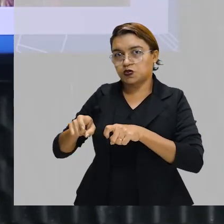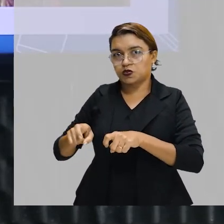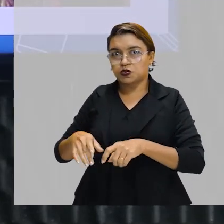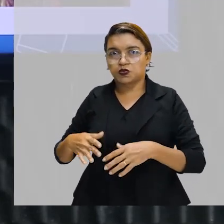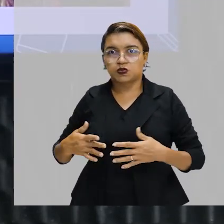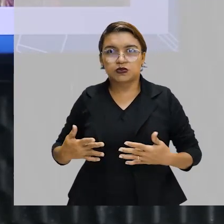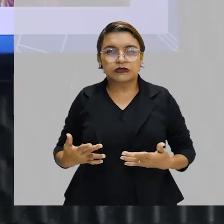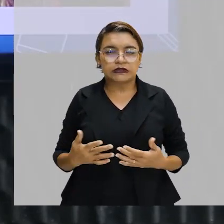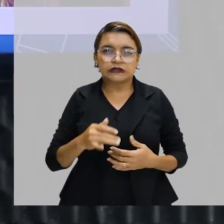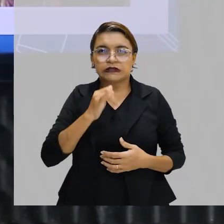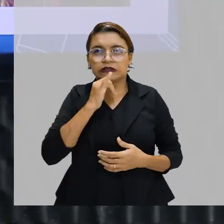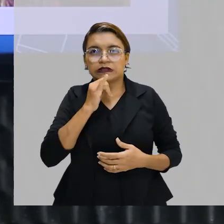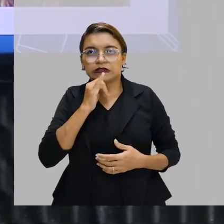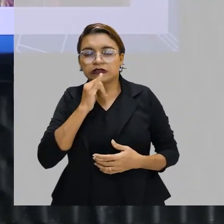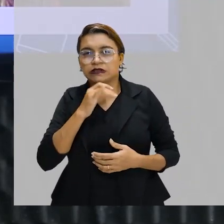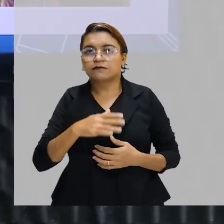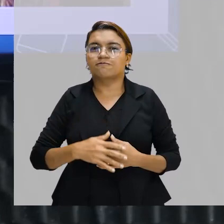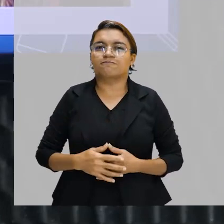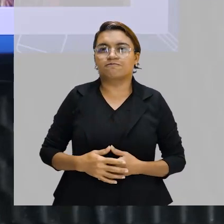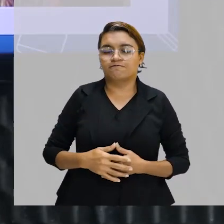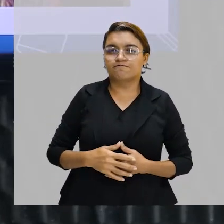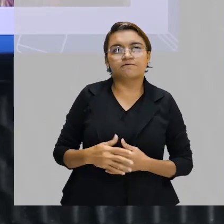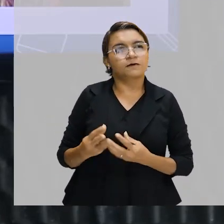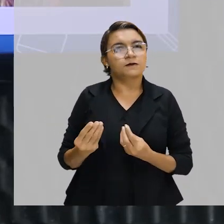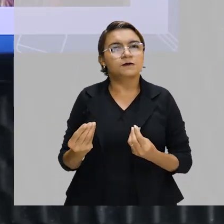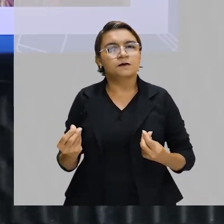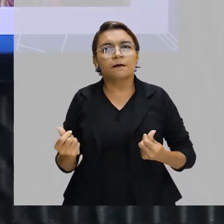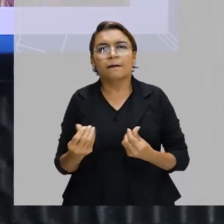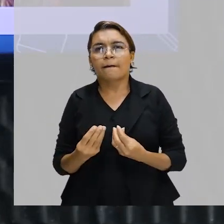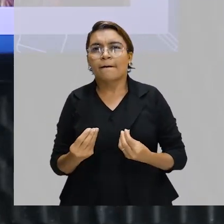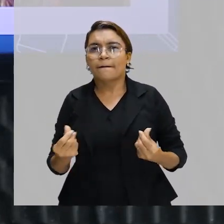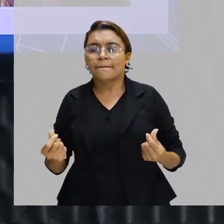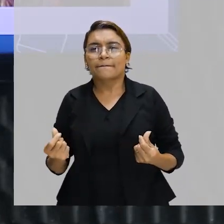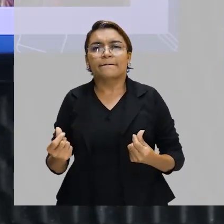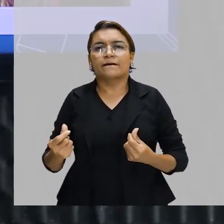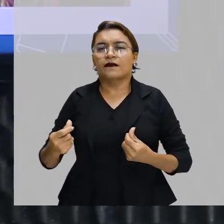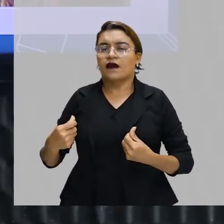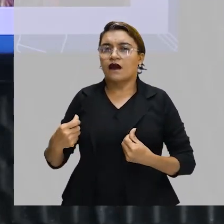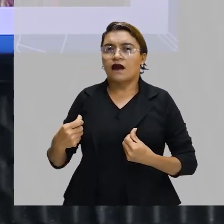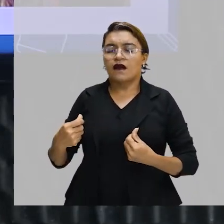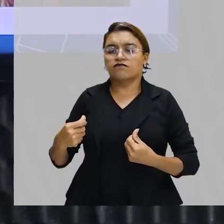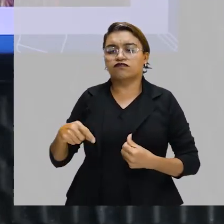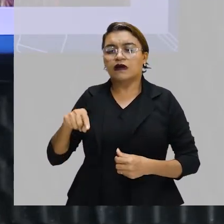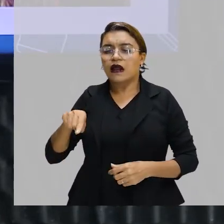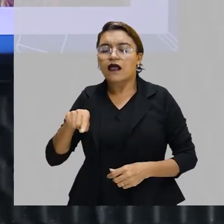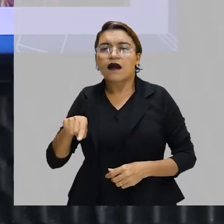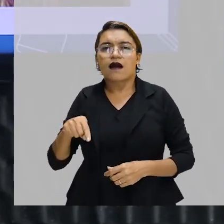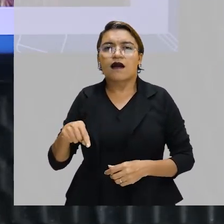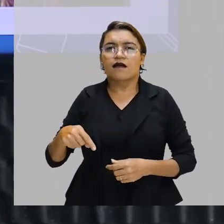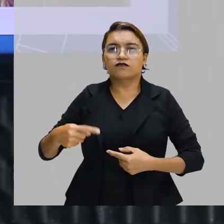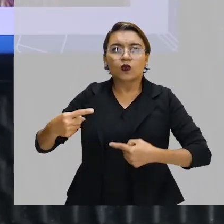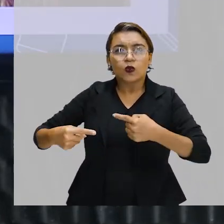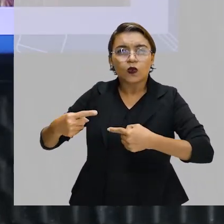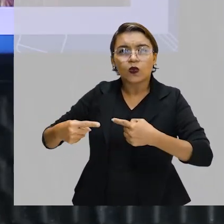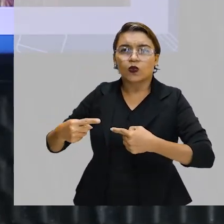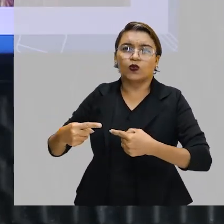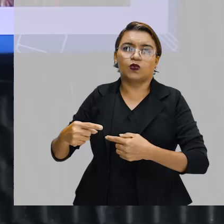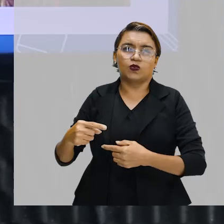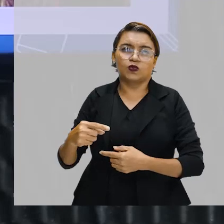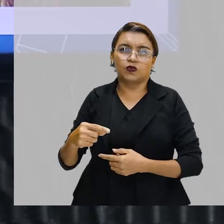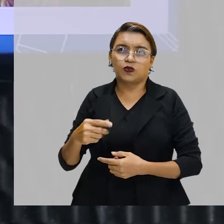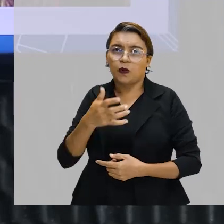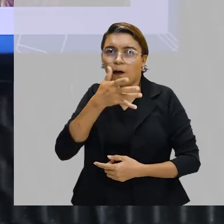Algo mais bucólico, algo mais assim, menos conflito. E aí, depois